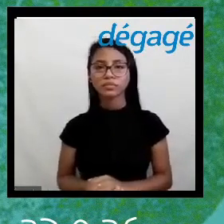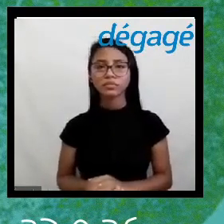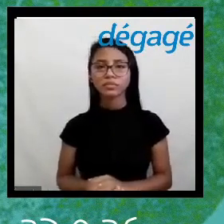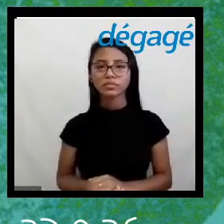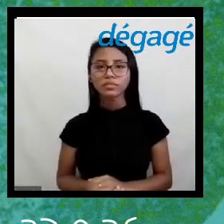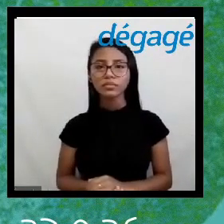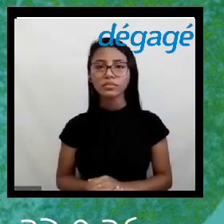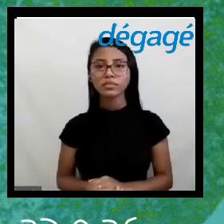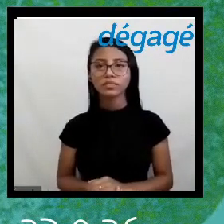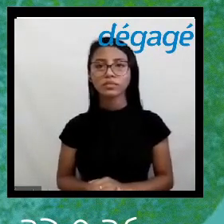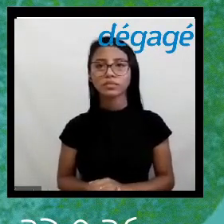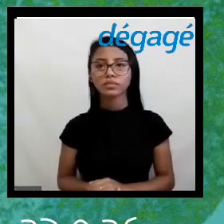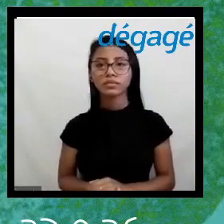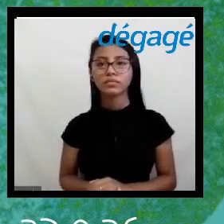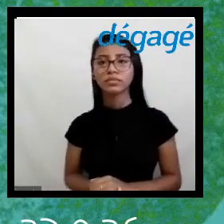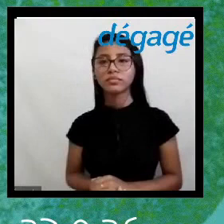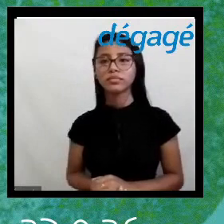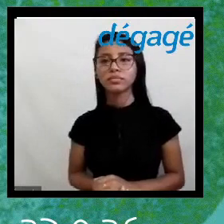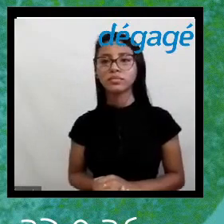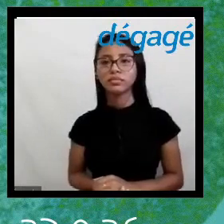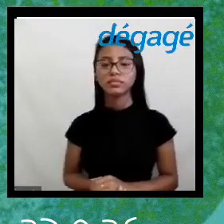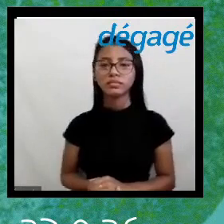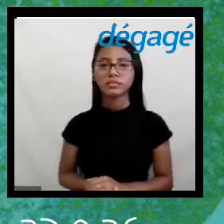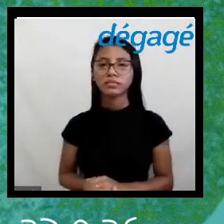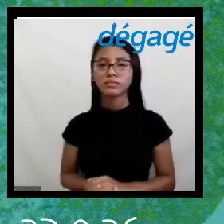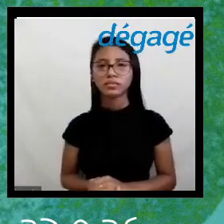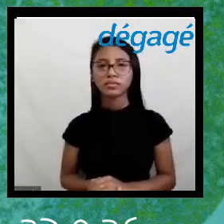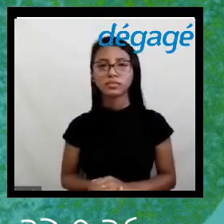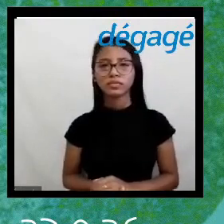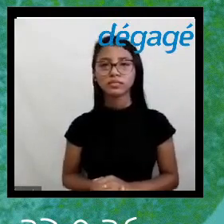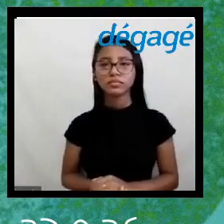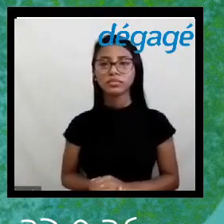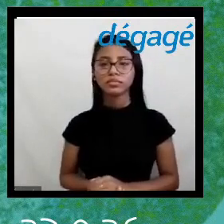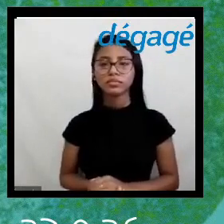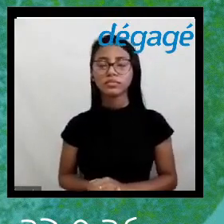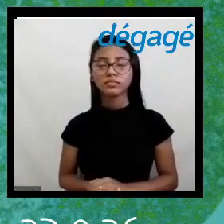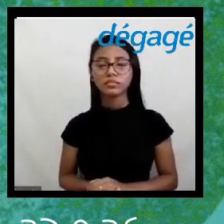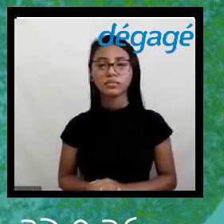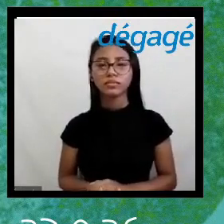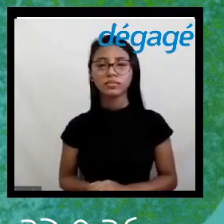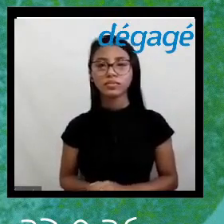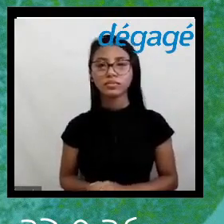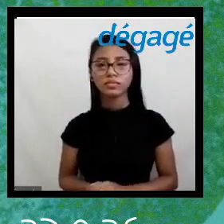O Zoom está no mudo.